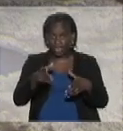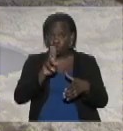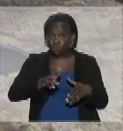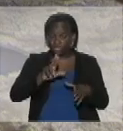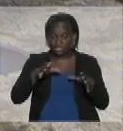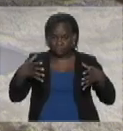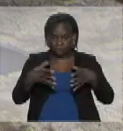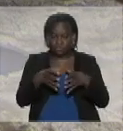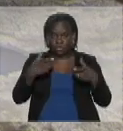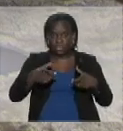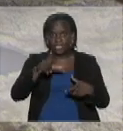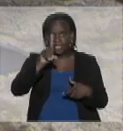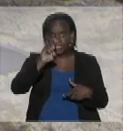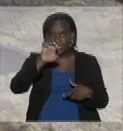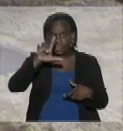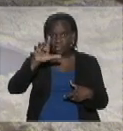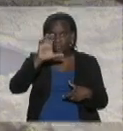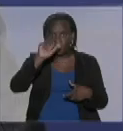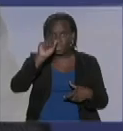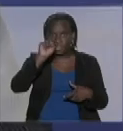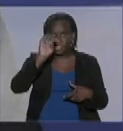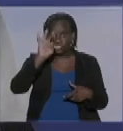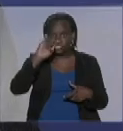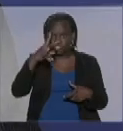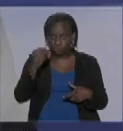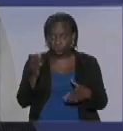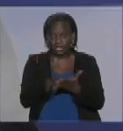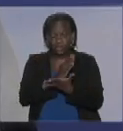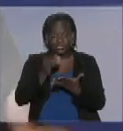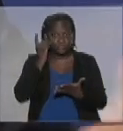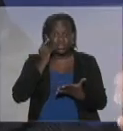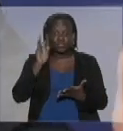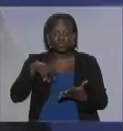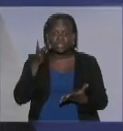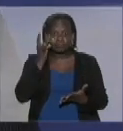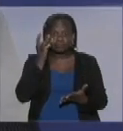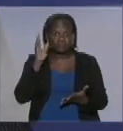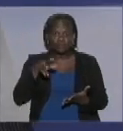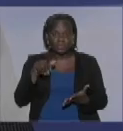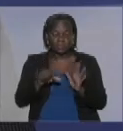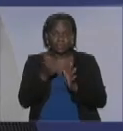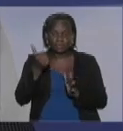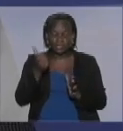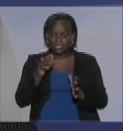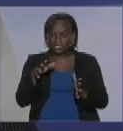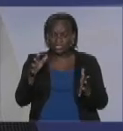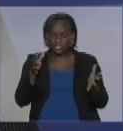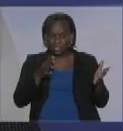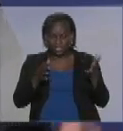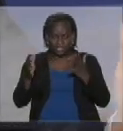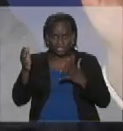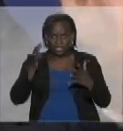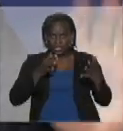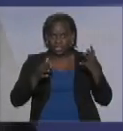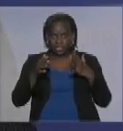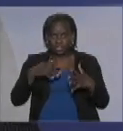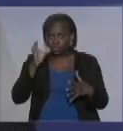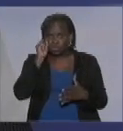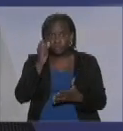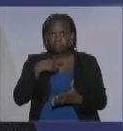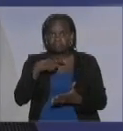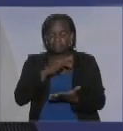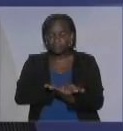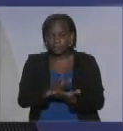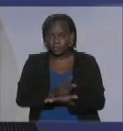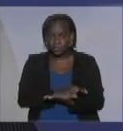na Cracolândia, ali em Del Castilho. E alguns deputados que nunca tinham deparado com essa situação saíram de lá, tenho certeza que não